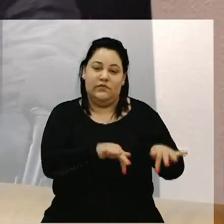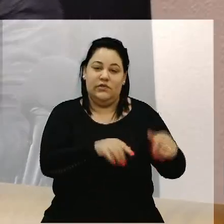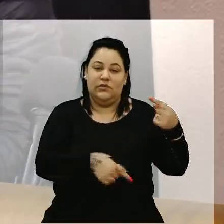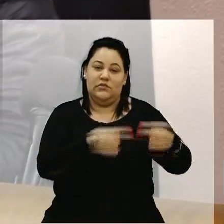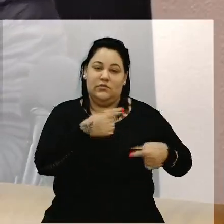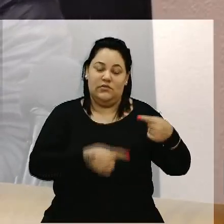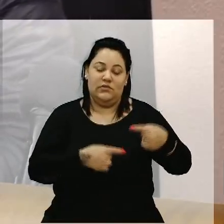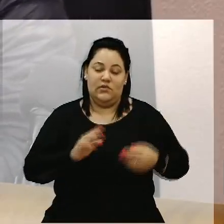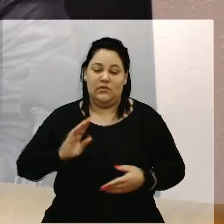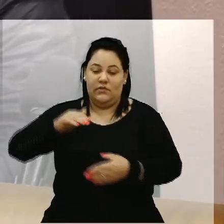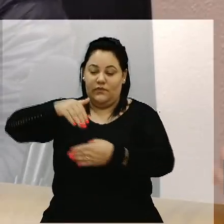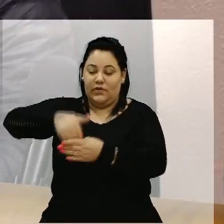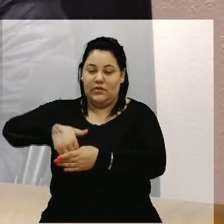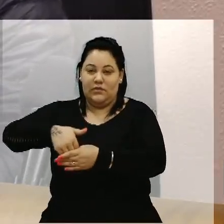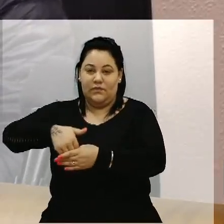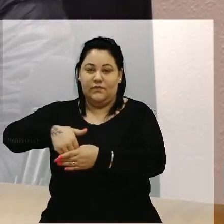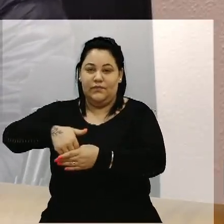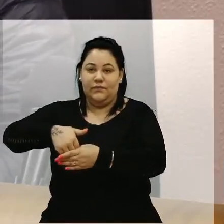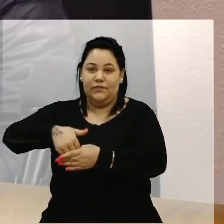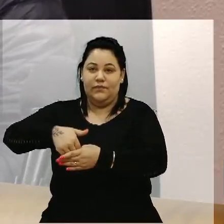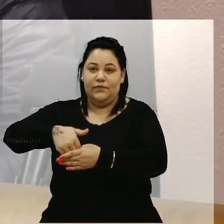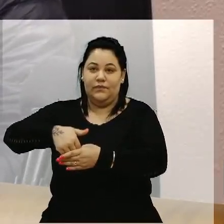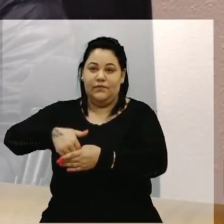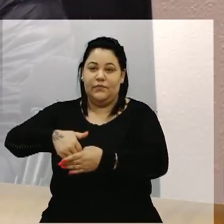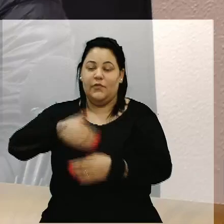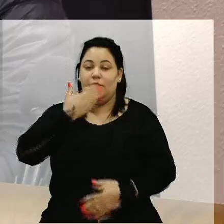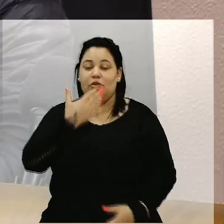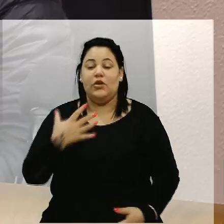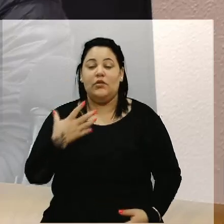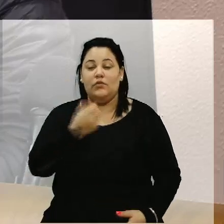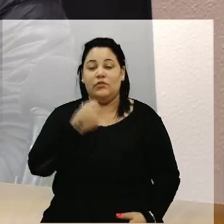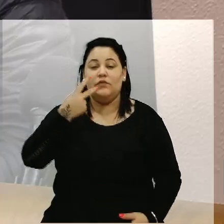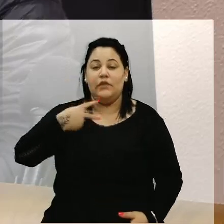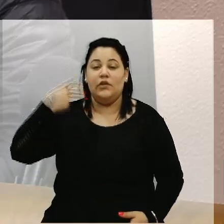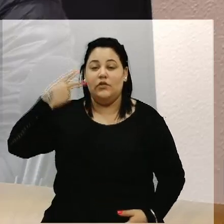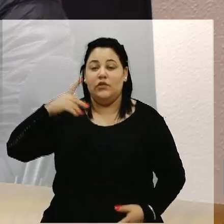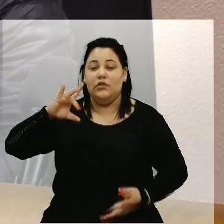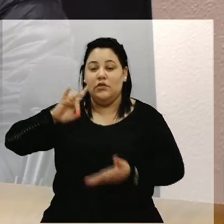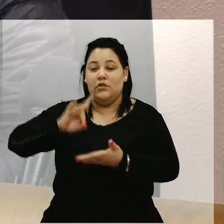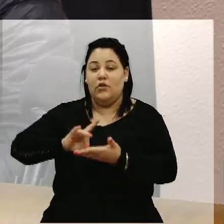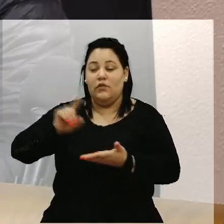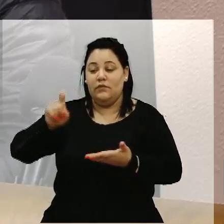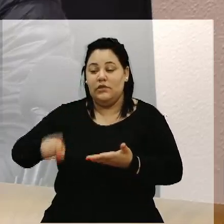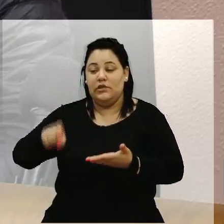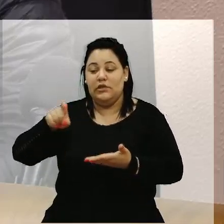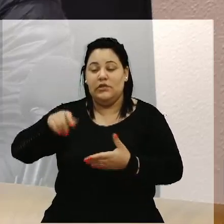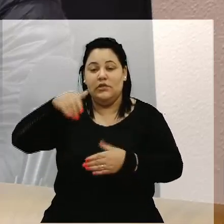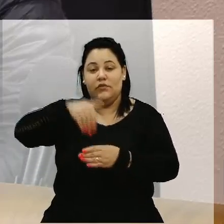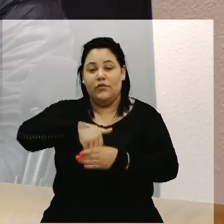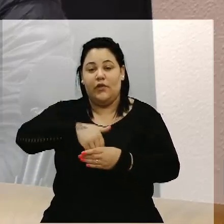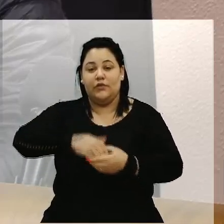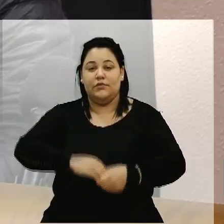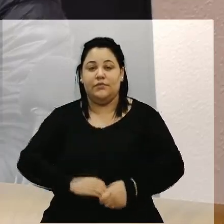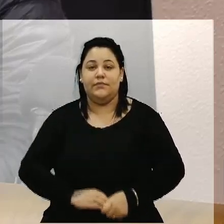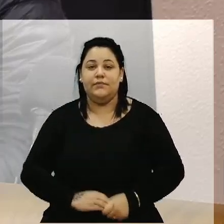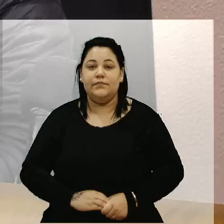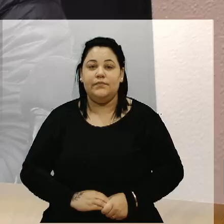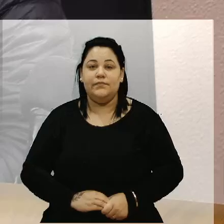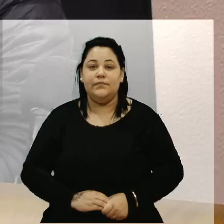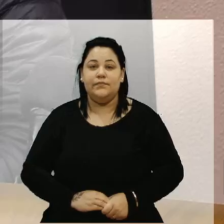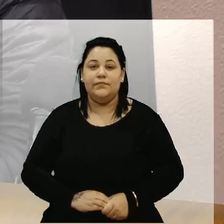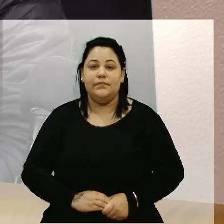discussão, em votação. Solicito às vereadoras e vereadores que registrem os seus votos.